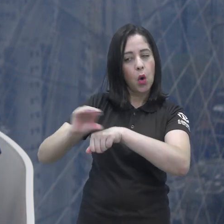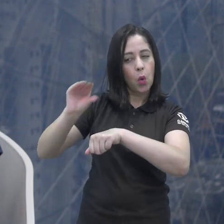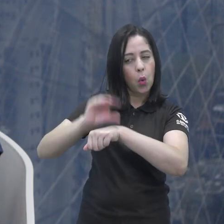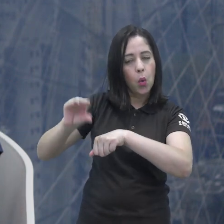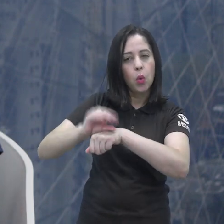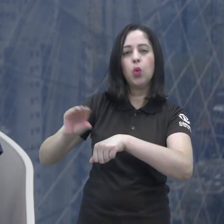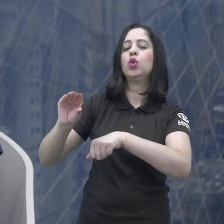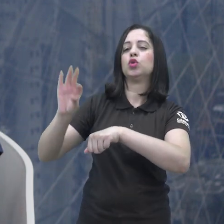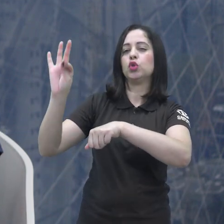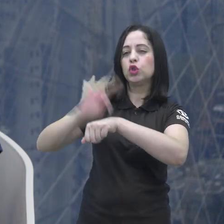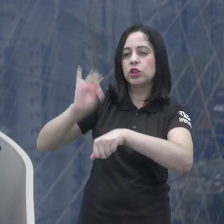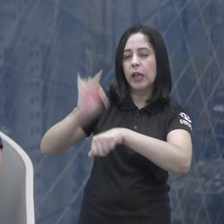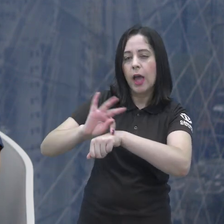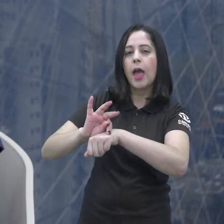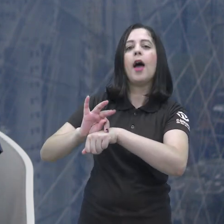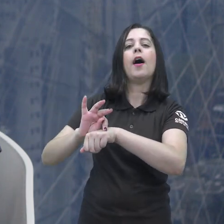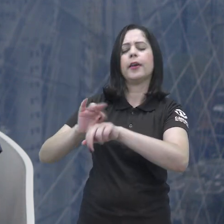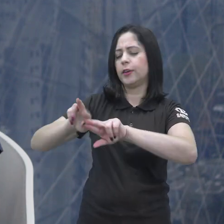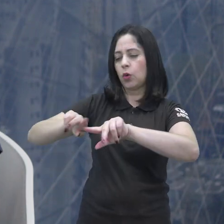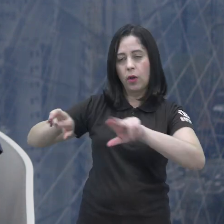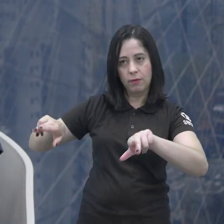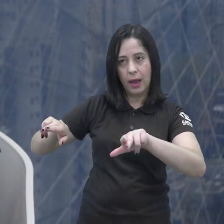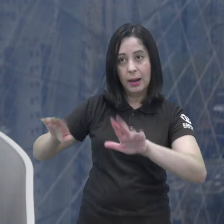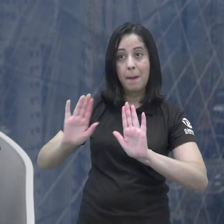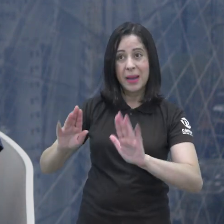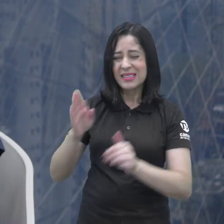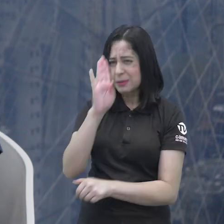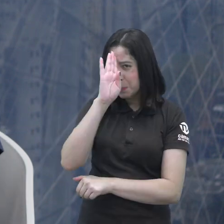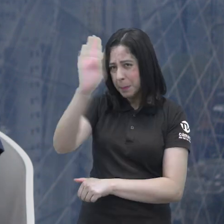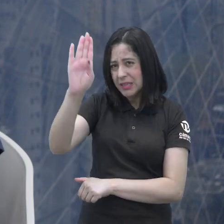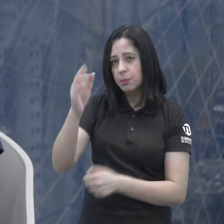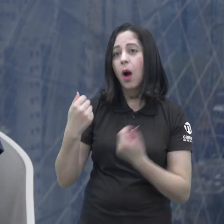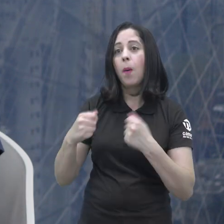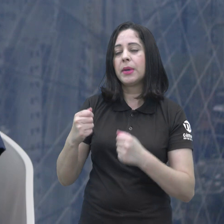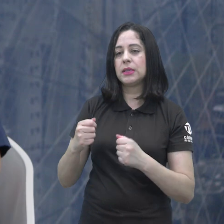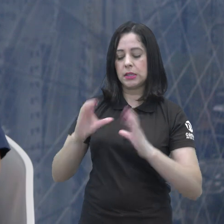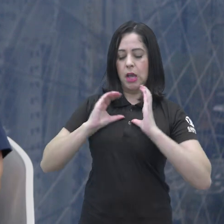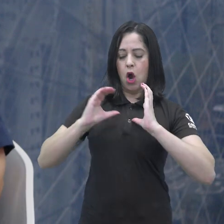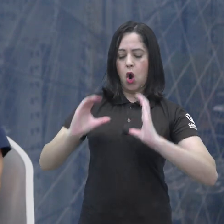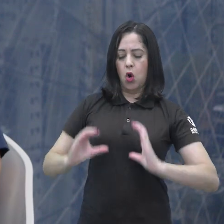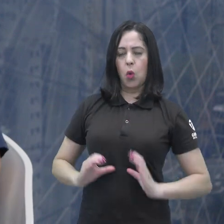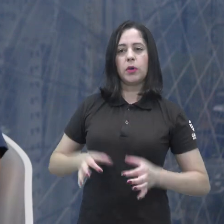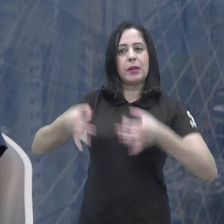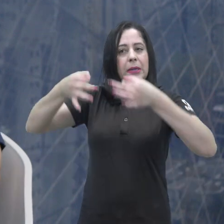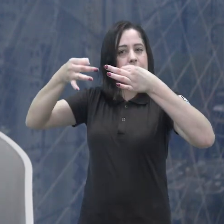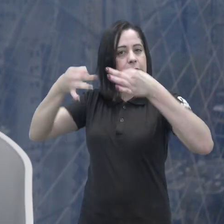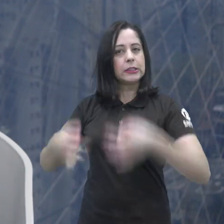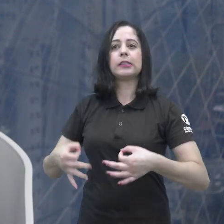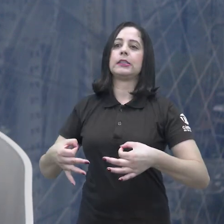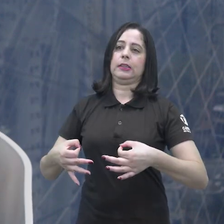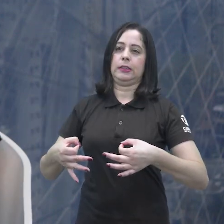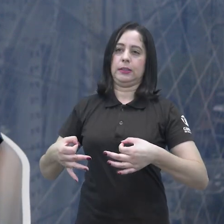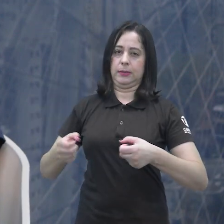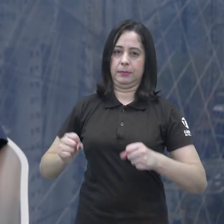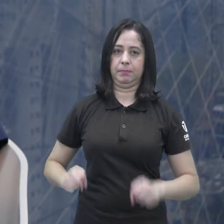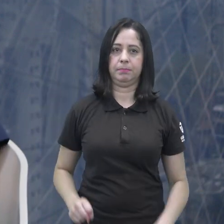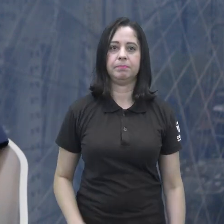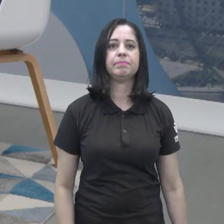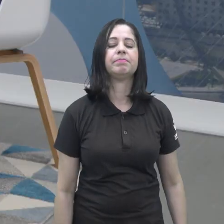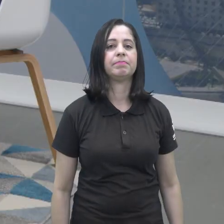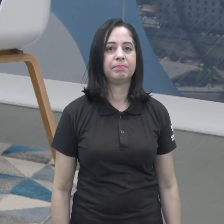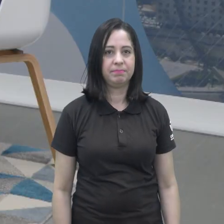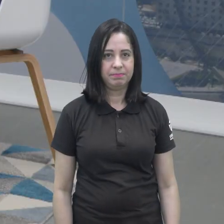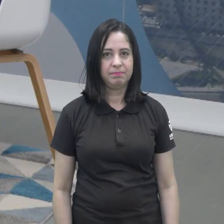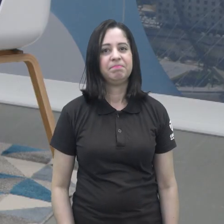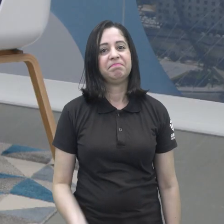o comportamento de mudança, de necessidade de futuro, de necessidade de aprendizado. Depois, eu vou para a minha área e para a tarefa que eu me adaptar melhor.